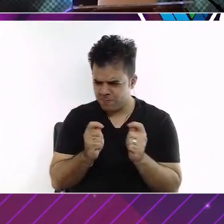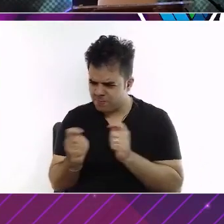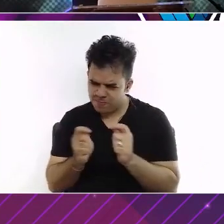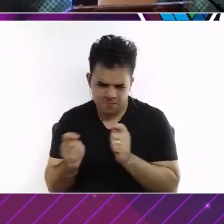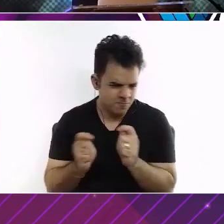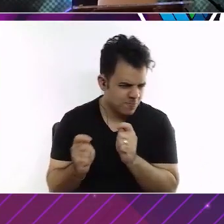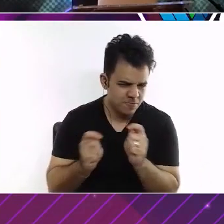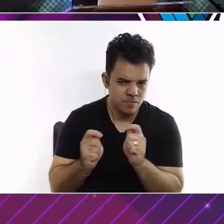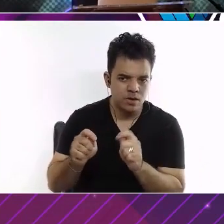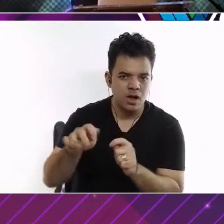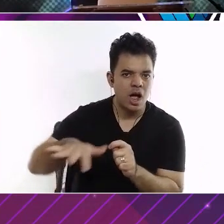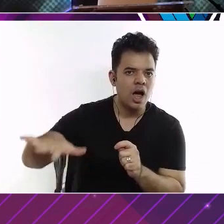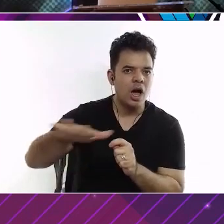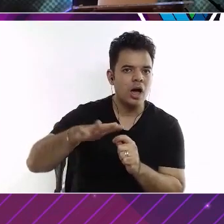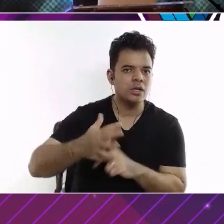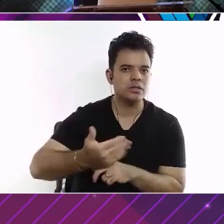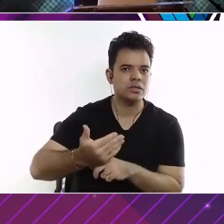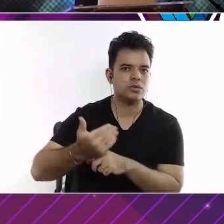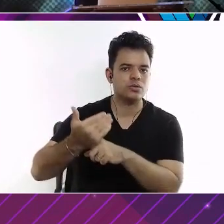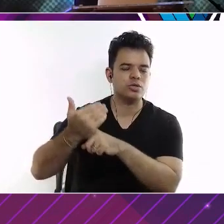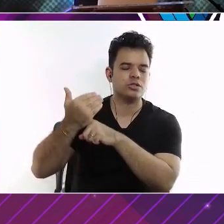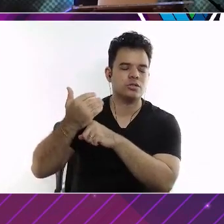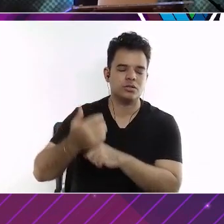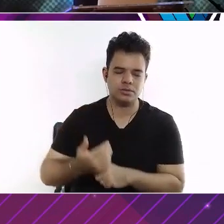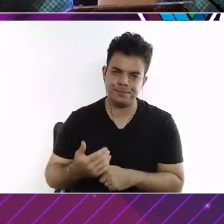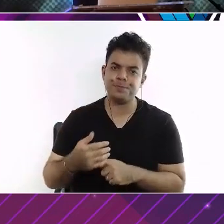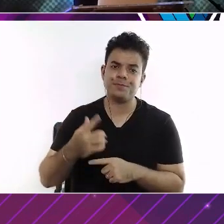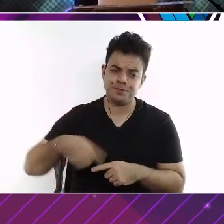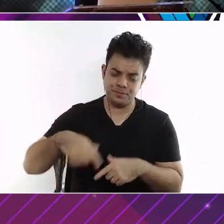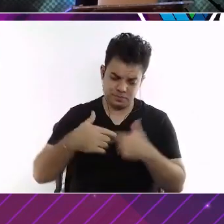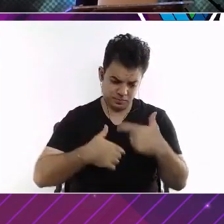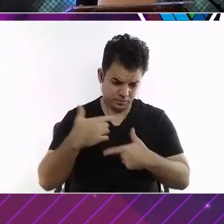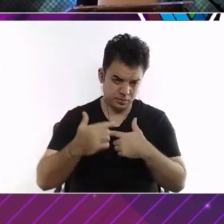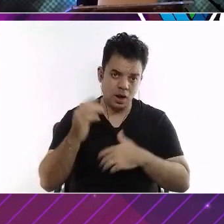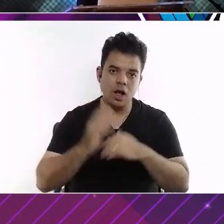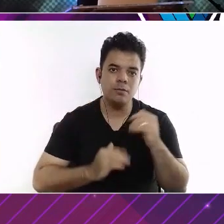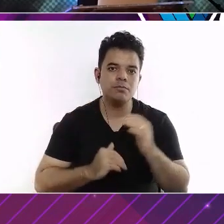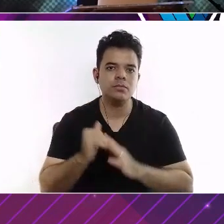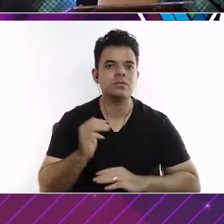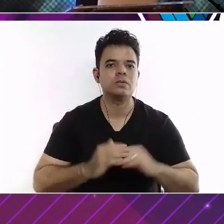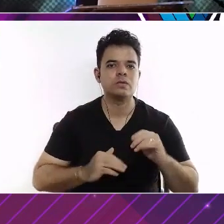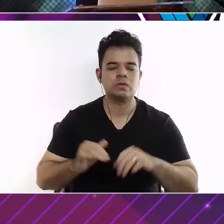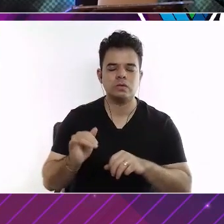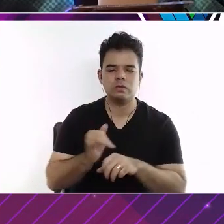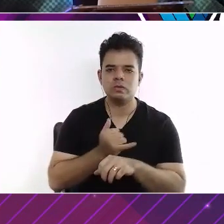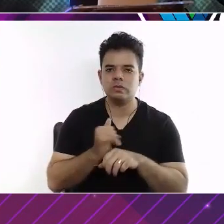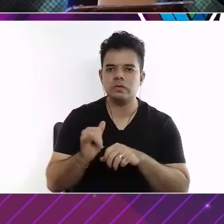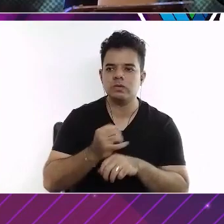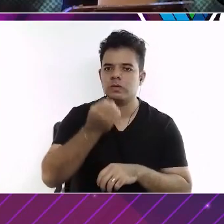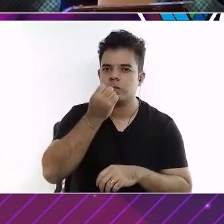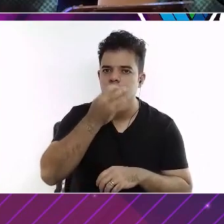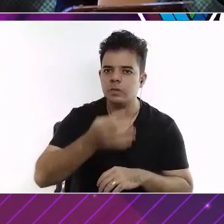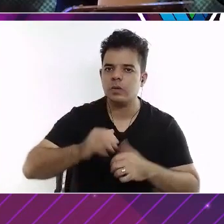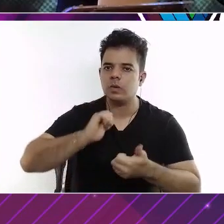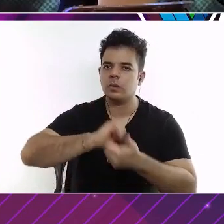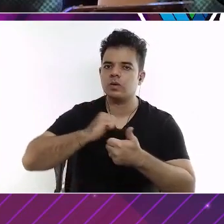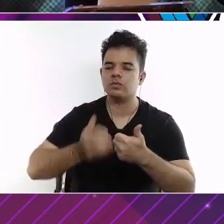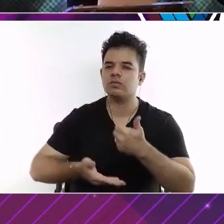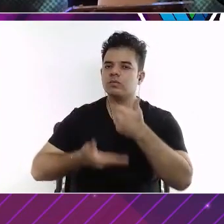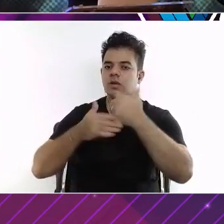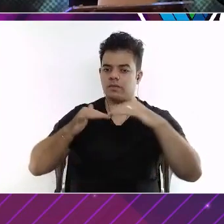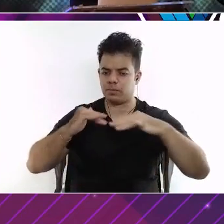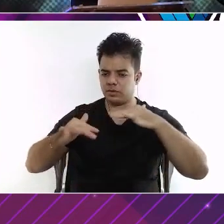tecnologia. A gente tem que fazer mais bem feito, sem perder agilidade. A gente tem que revisar e atualizar código